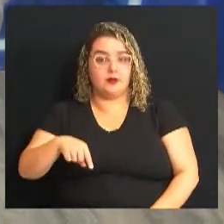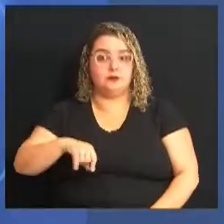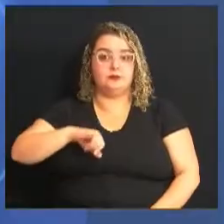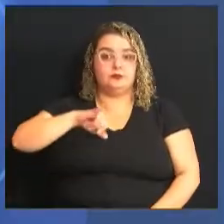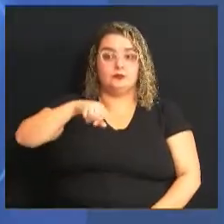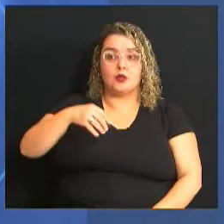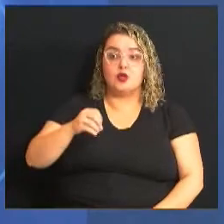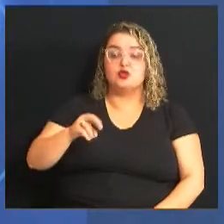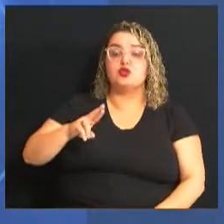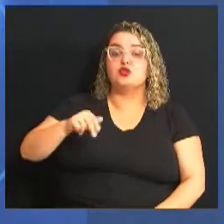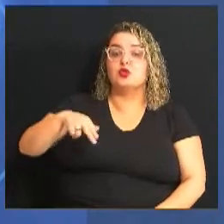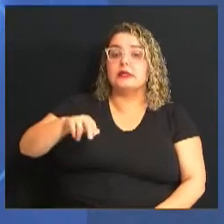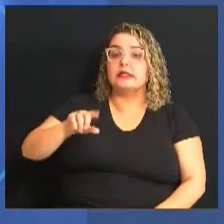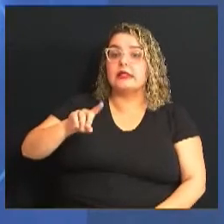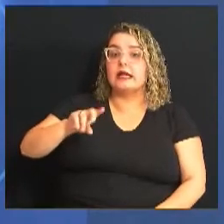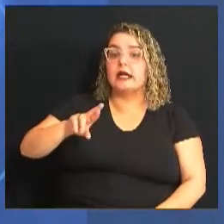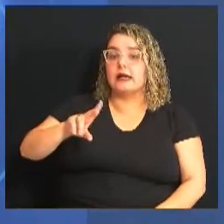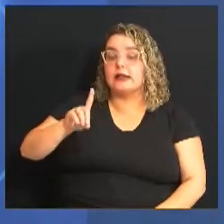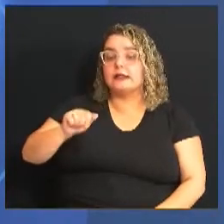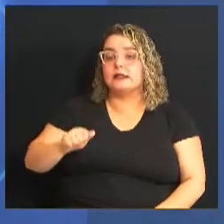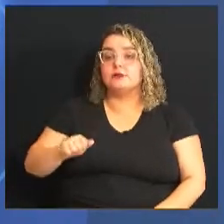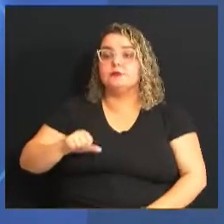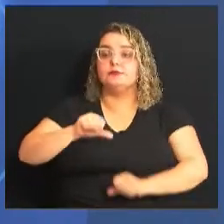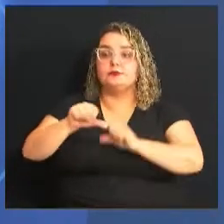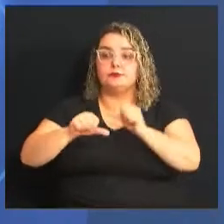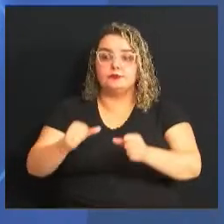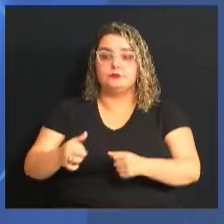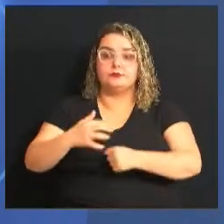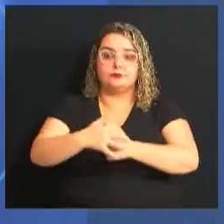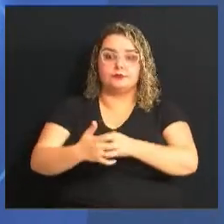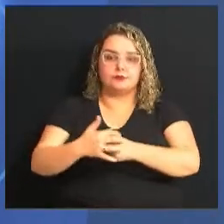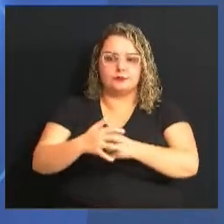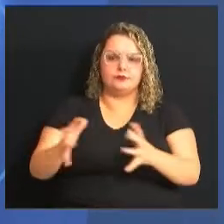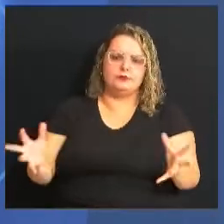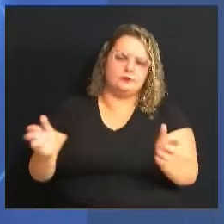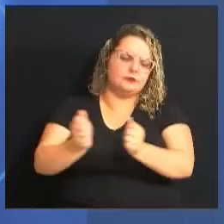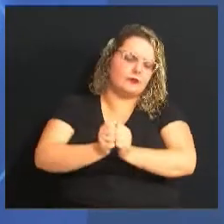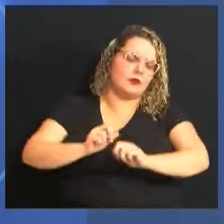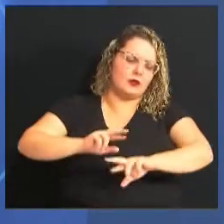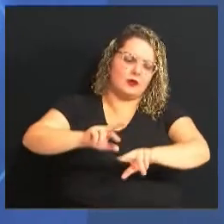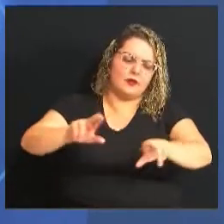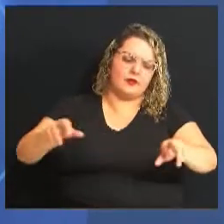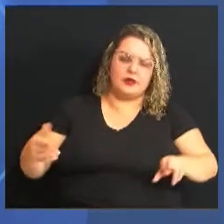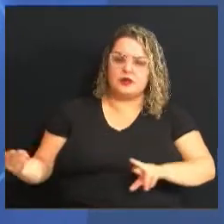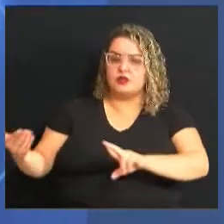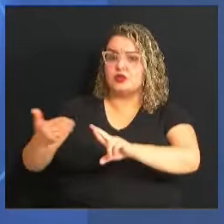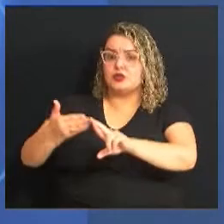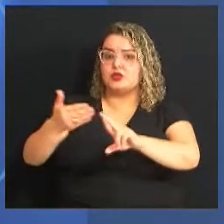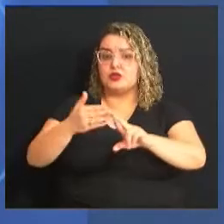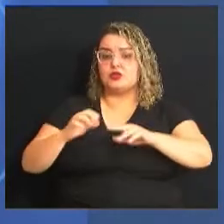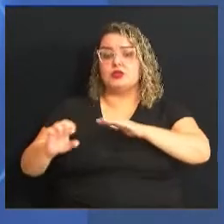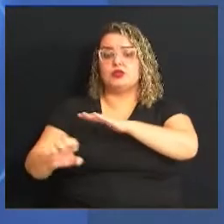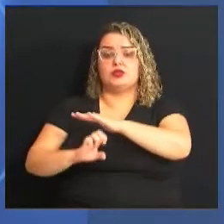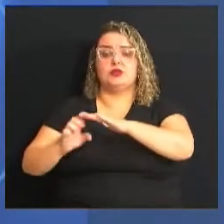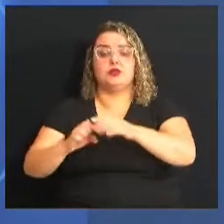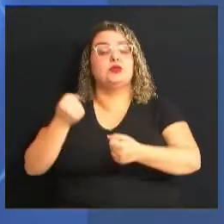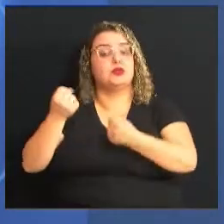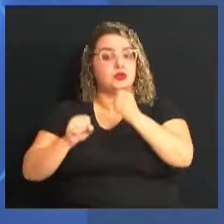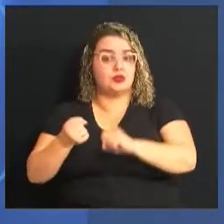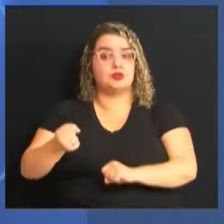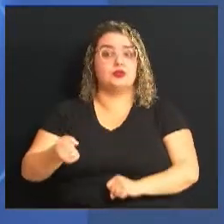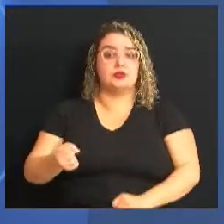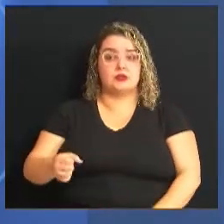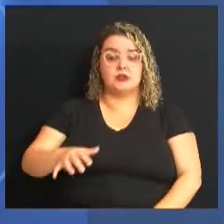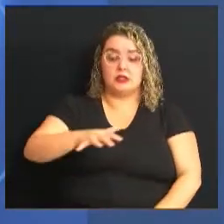da Transformação Digital reuniu centenas de representantes de empresas e indústrias da região. E a Mariana